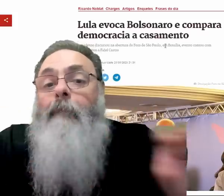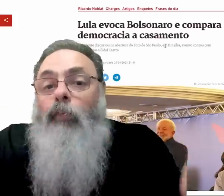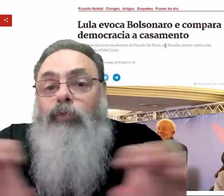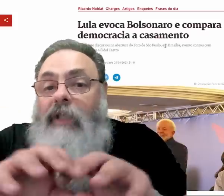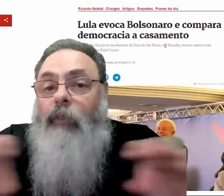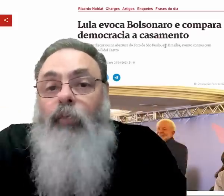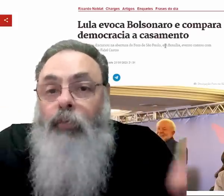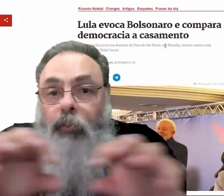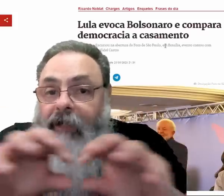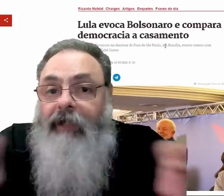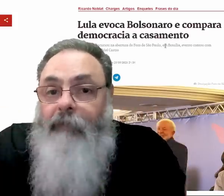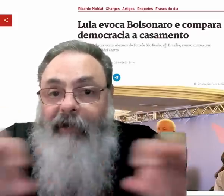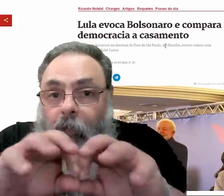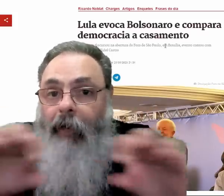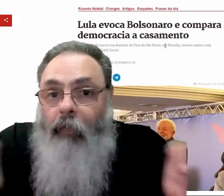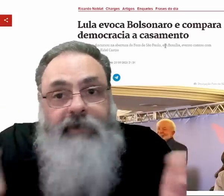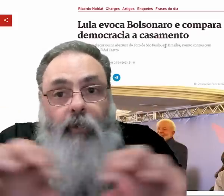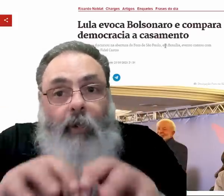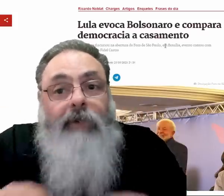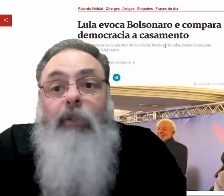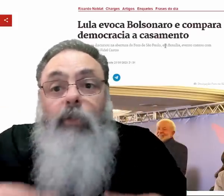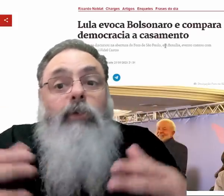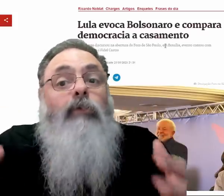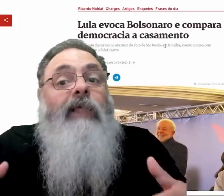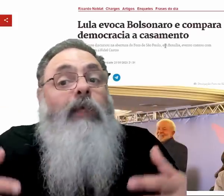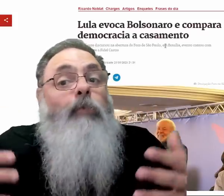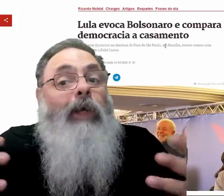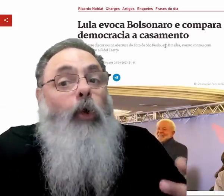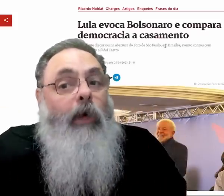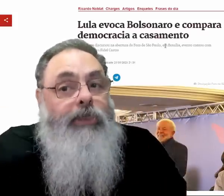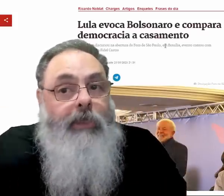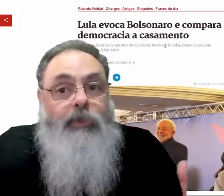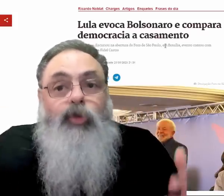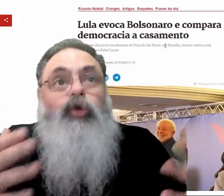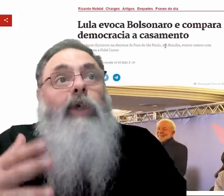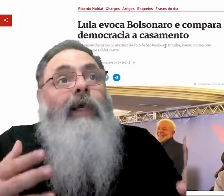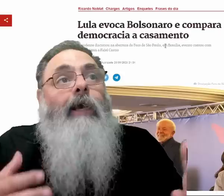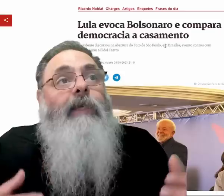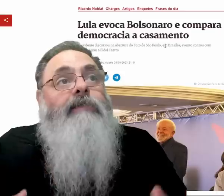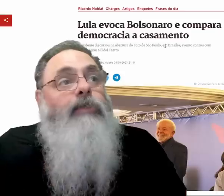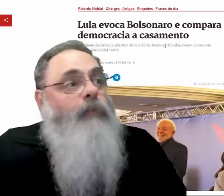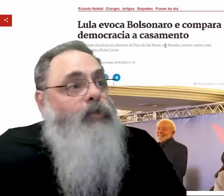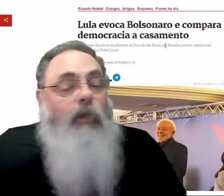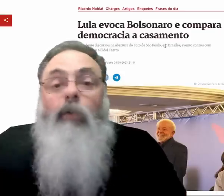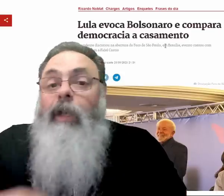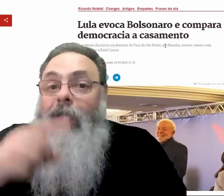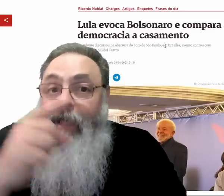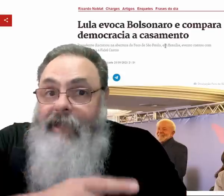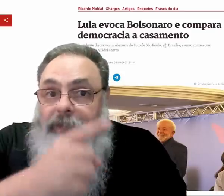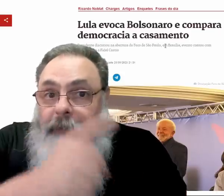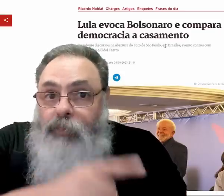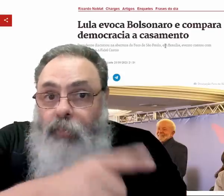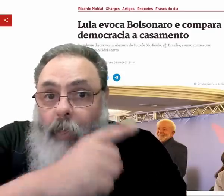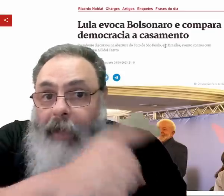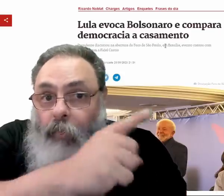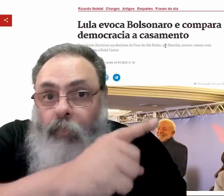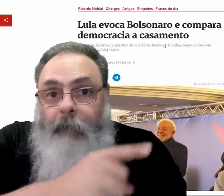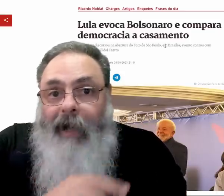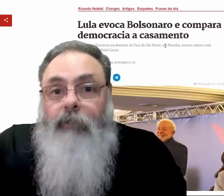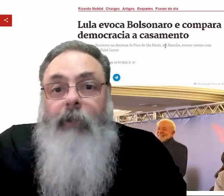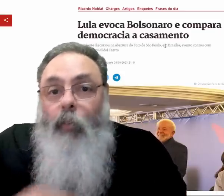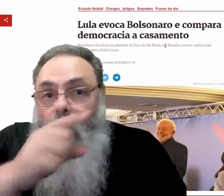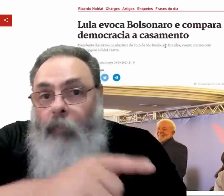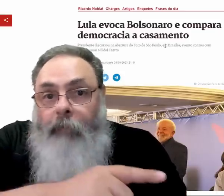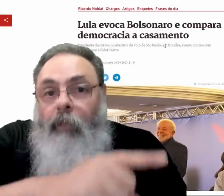comparar bolsonaro com o Lula que valeu uma coisa com a outra quando não tem nenhuma lógica só na cabeça desse Pessoal esse pessoal é